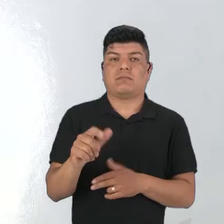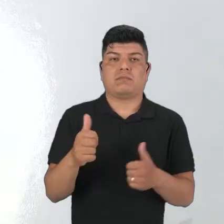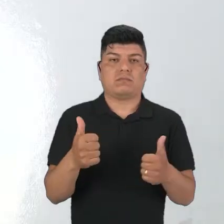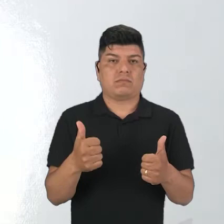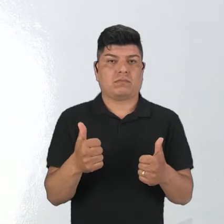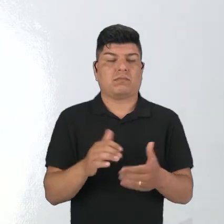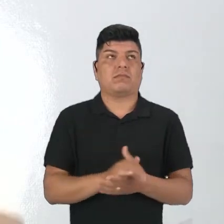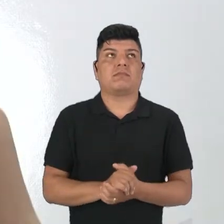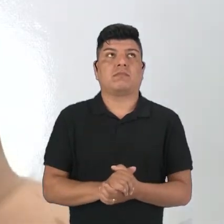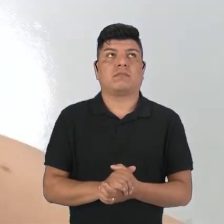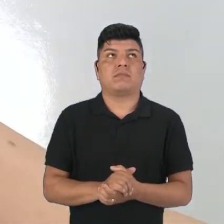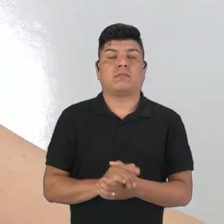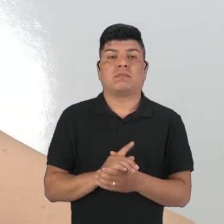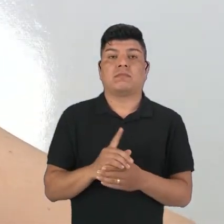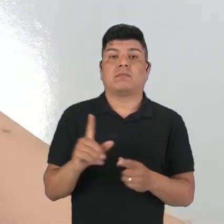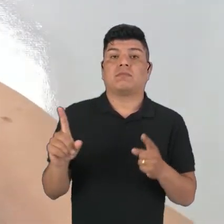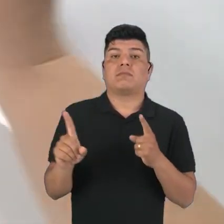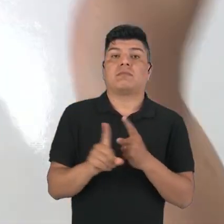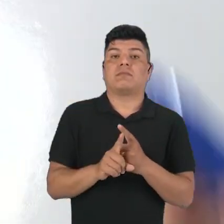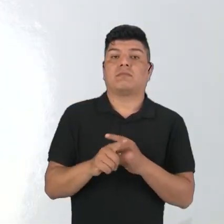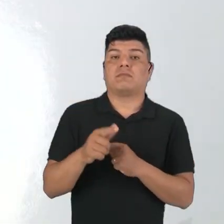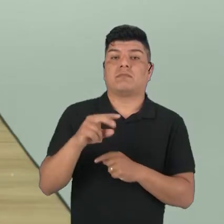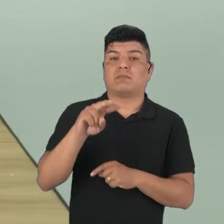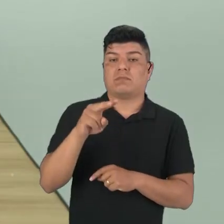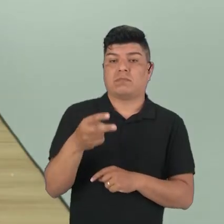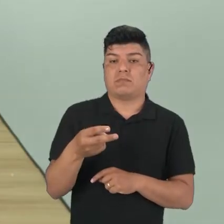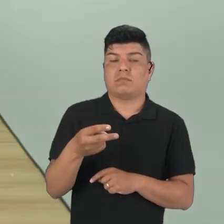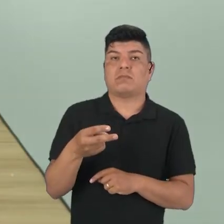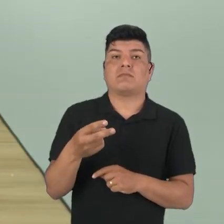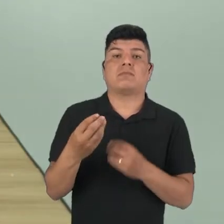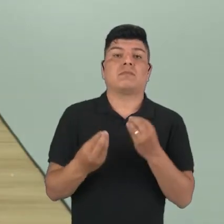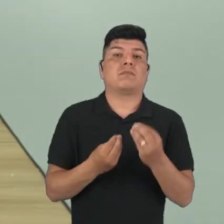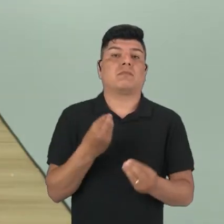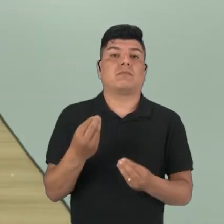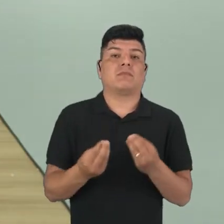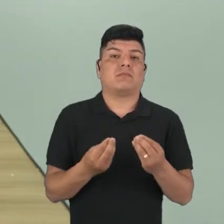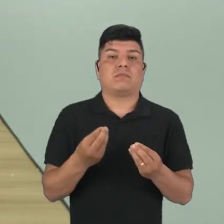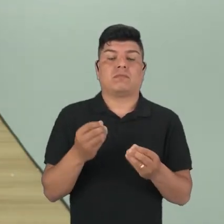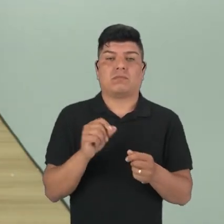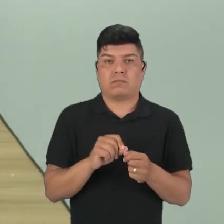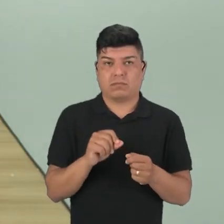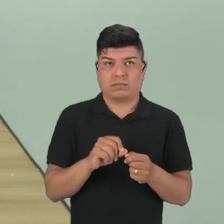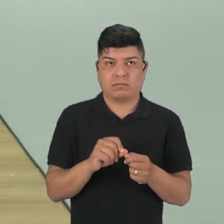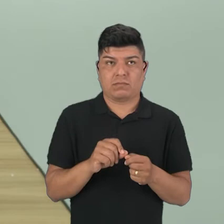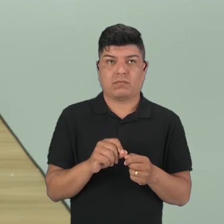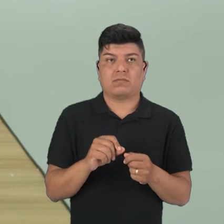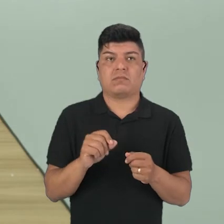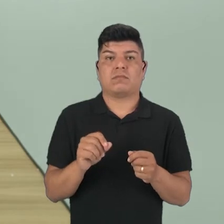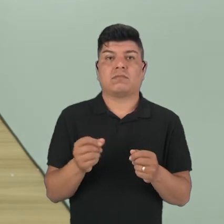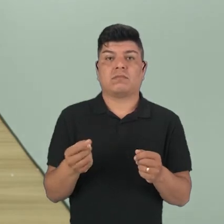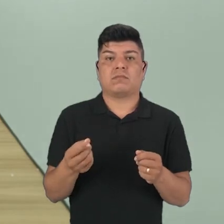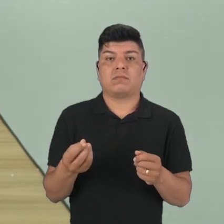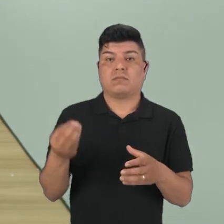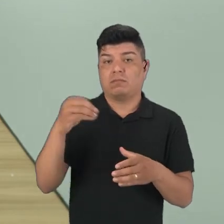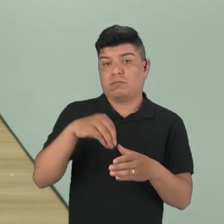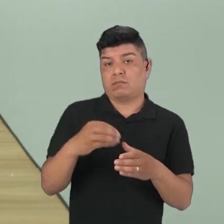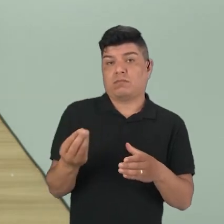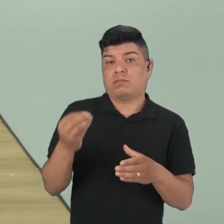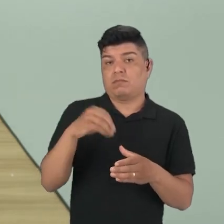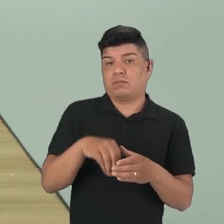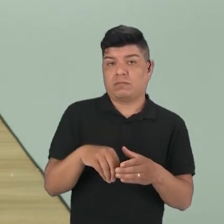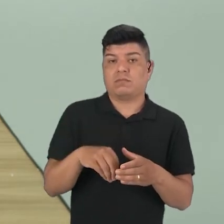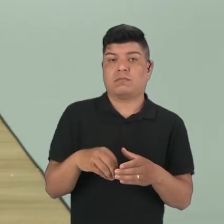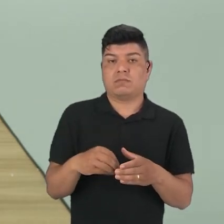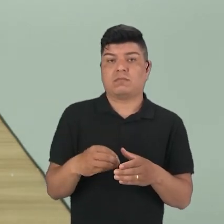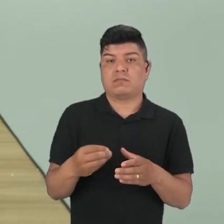isso? Então, para chegar nesses 2.000, como que eu posso fazer? Eu posso ir adicionando, como se fosse